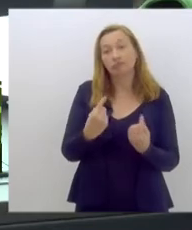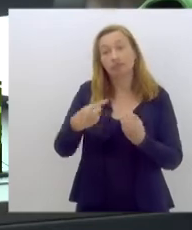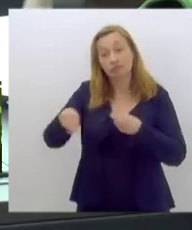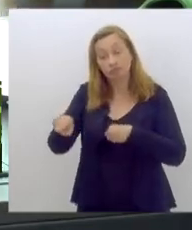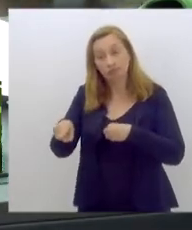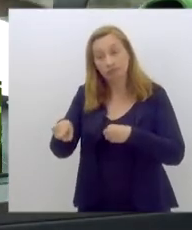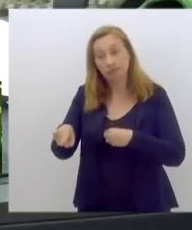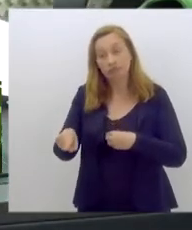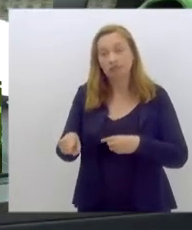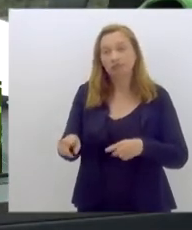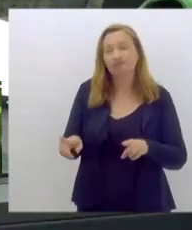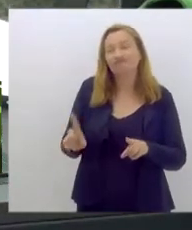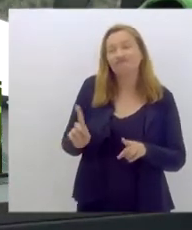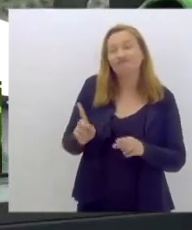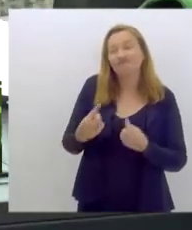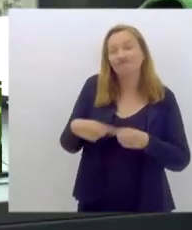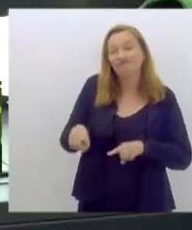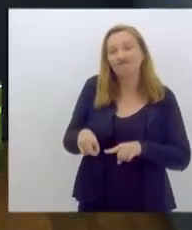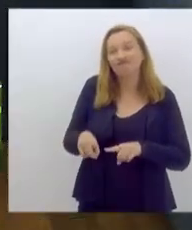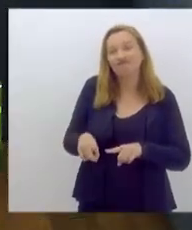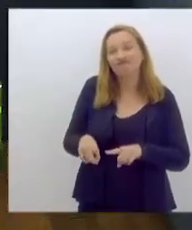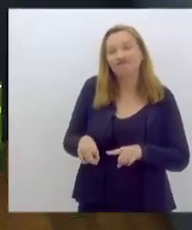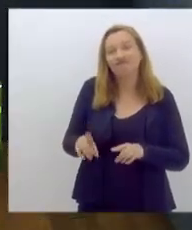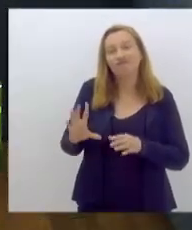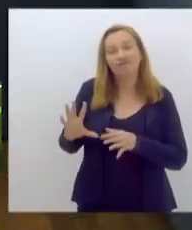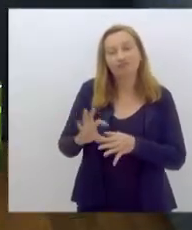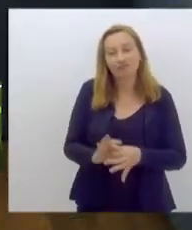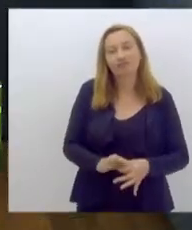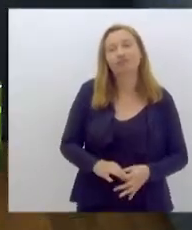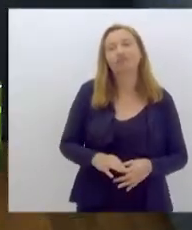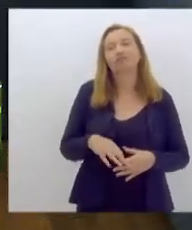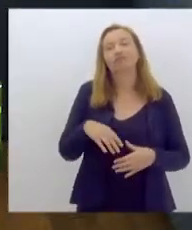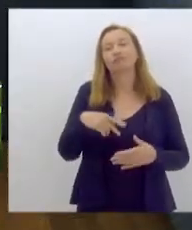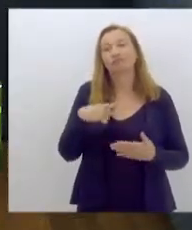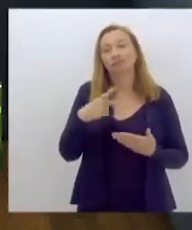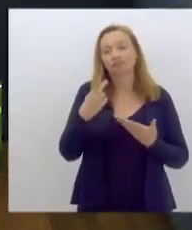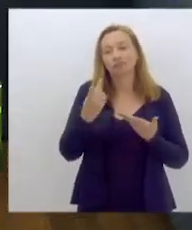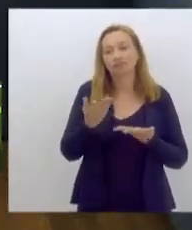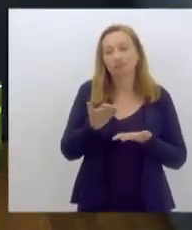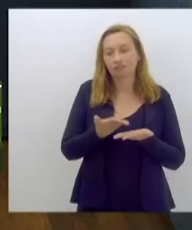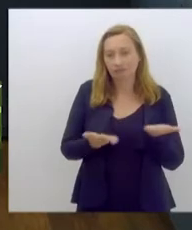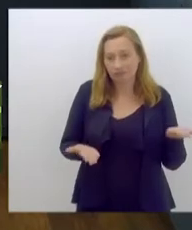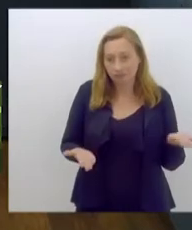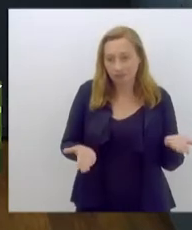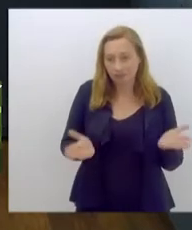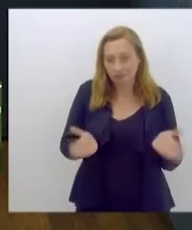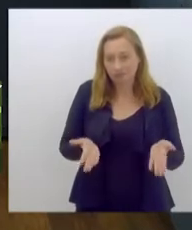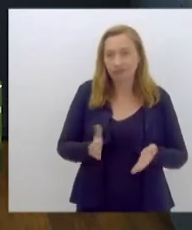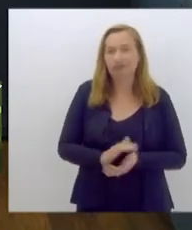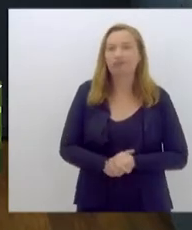divergente. Não é nem divergente, o voto complementar que acabou de ser derrotado.